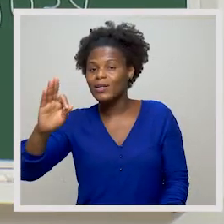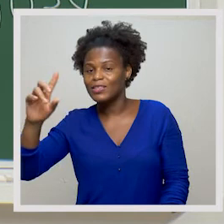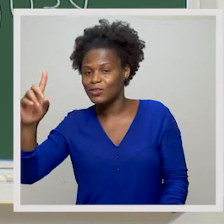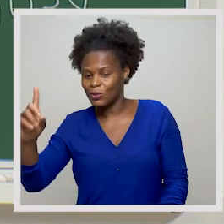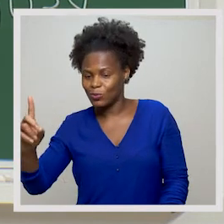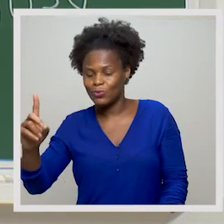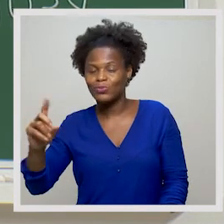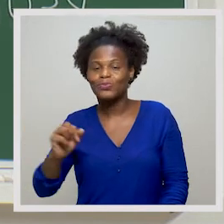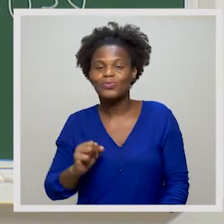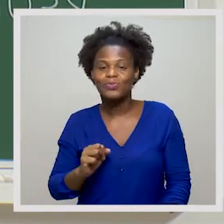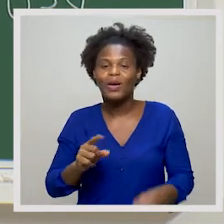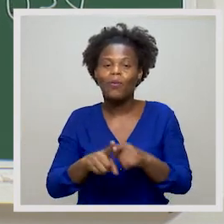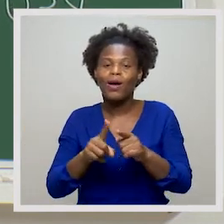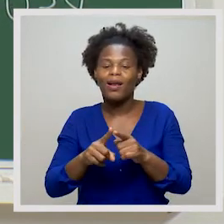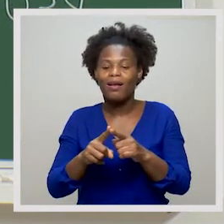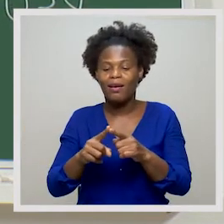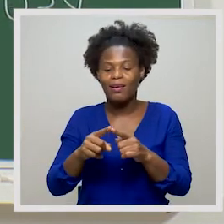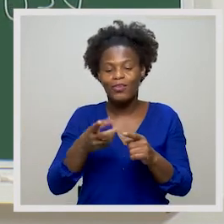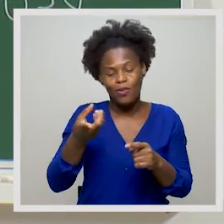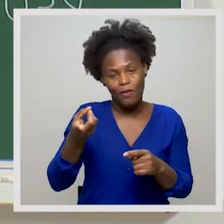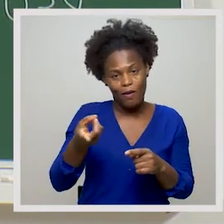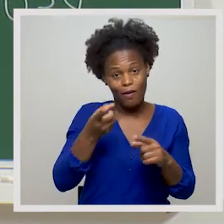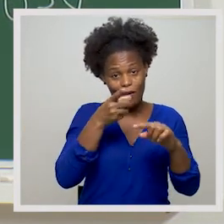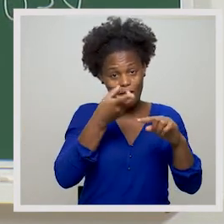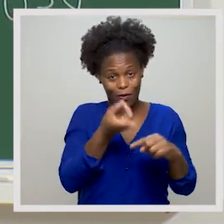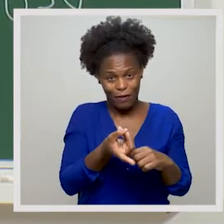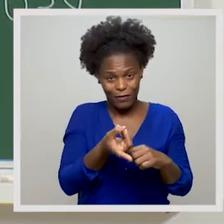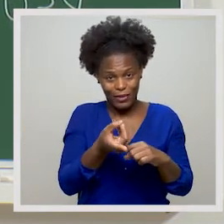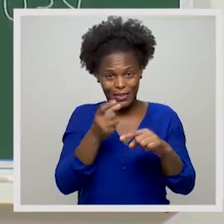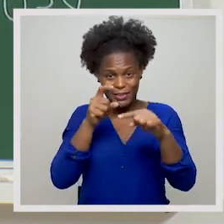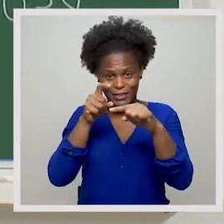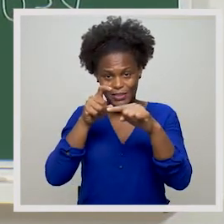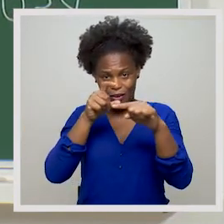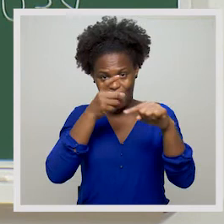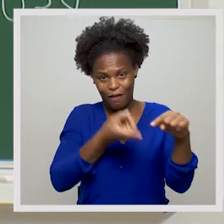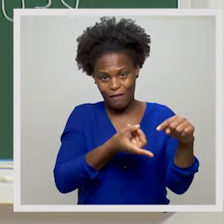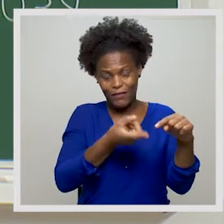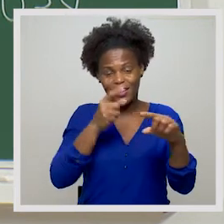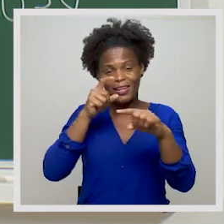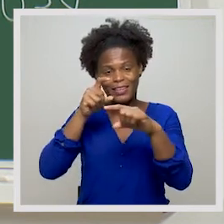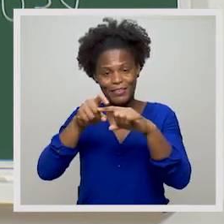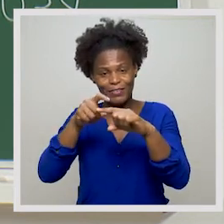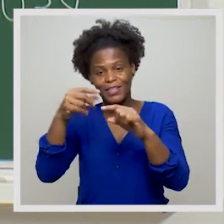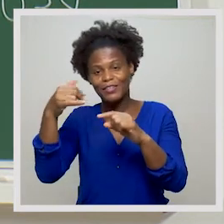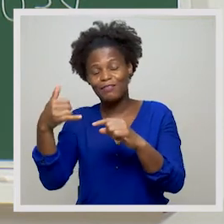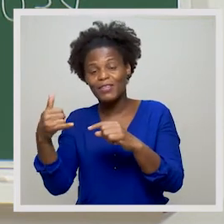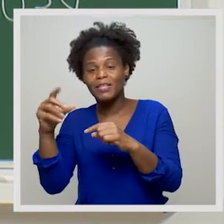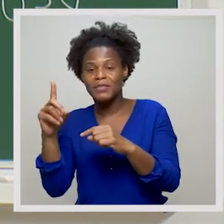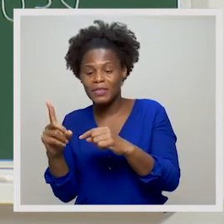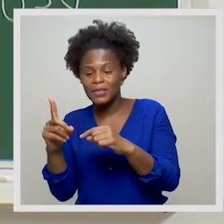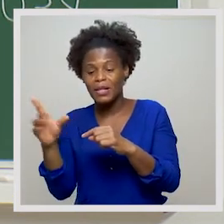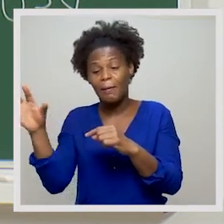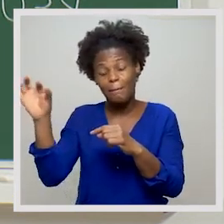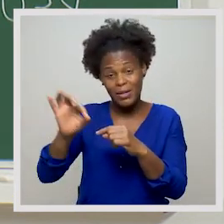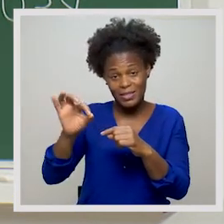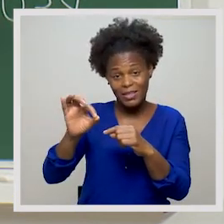0,346, ok? Que é o resultado de 9 a dividir por 26, que em percentagem